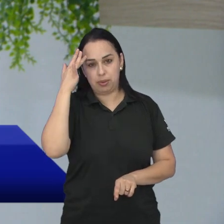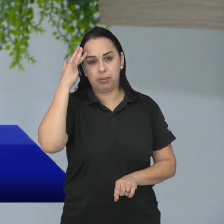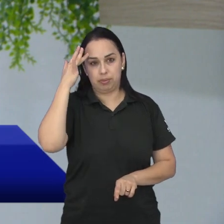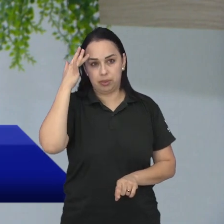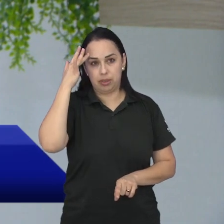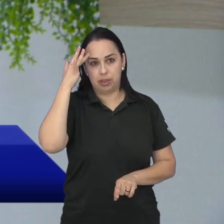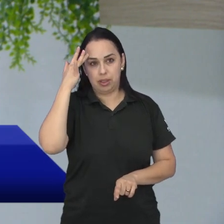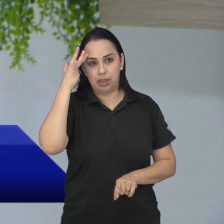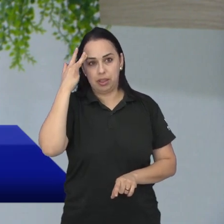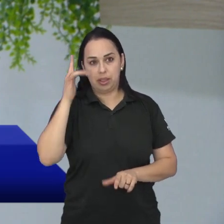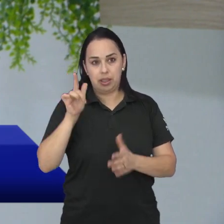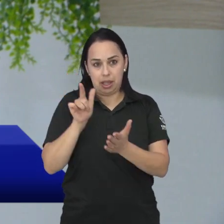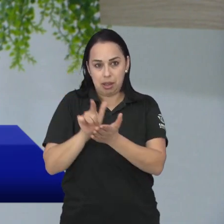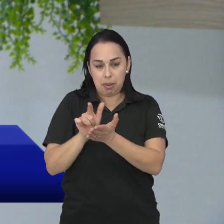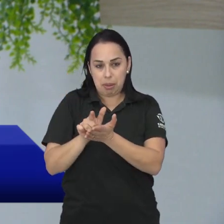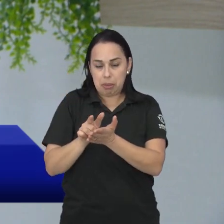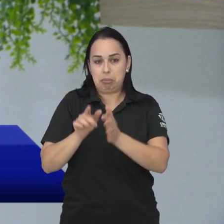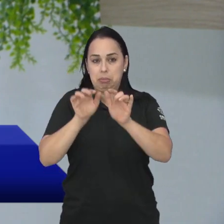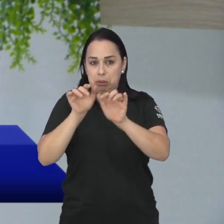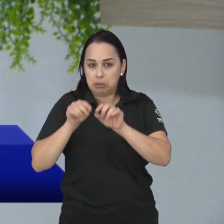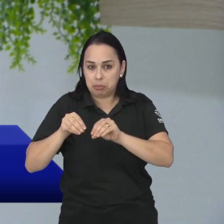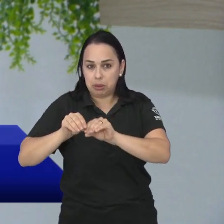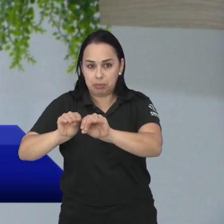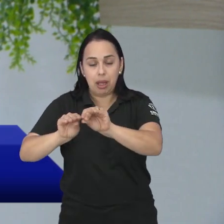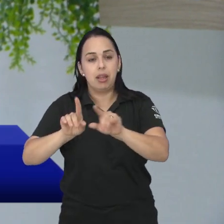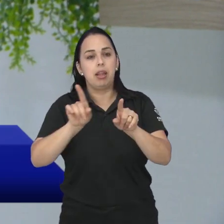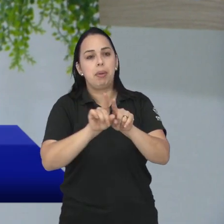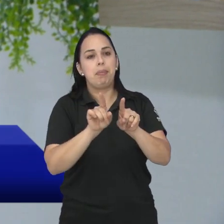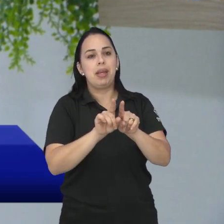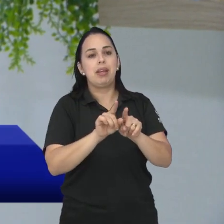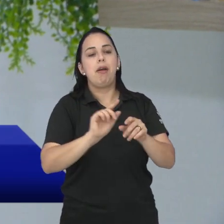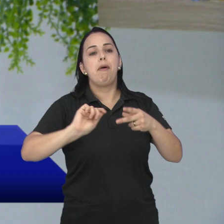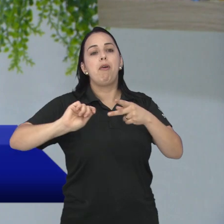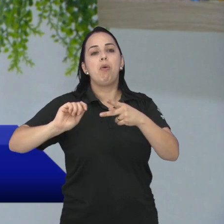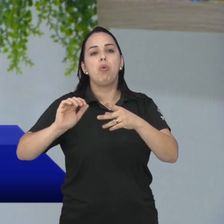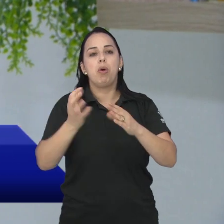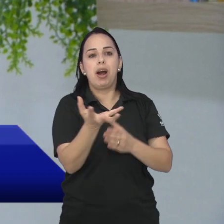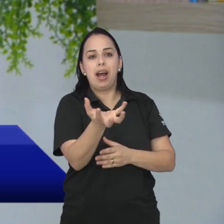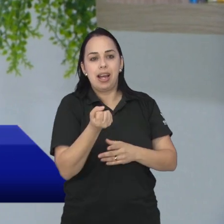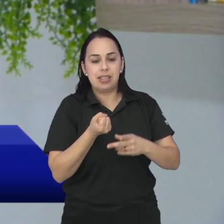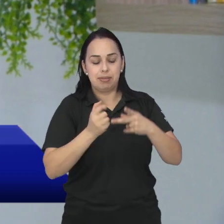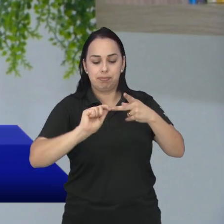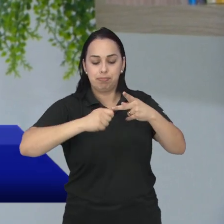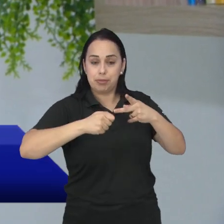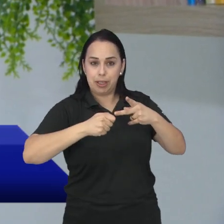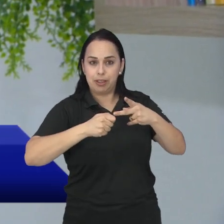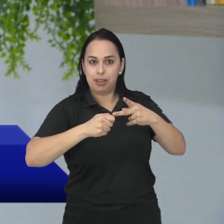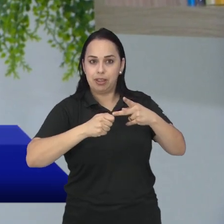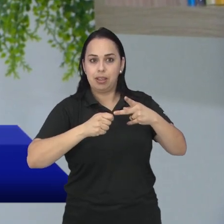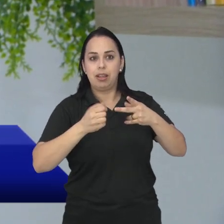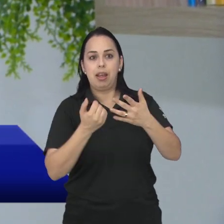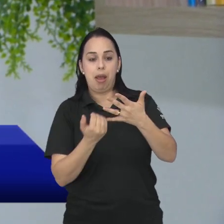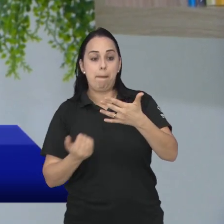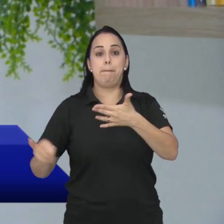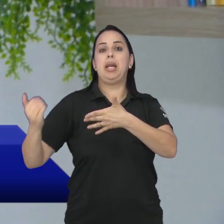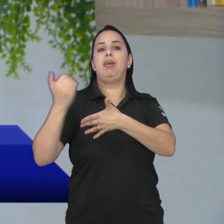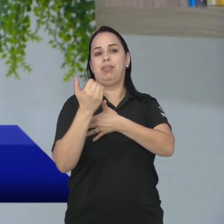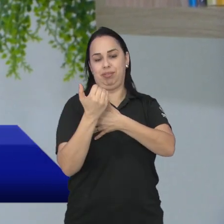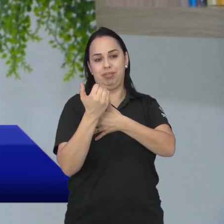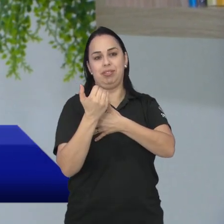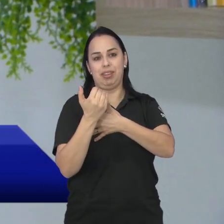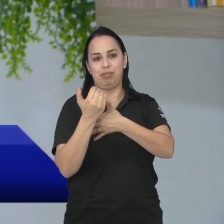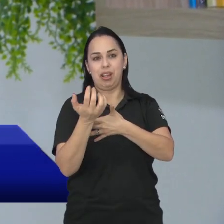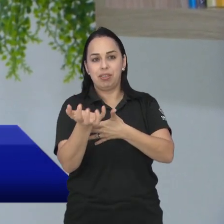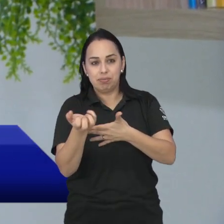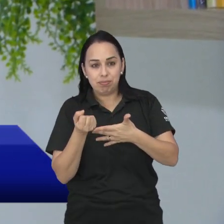pela entrega da declaração pré-preenchida e a restituição via Pix, vai ter prioridade no recebimento da